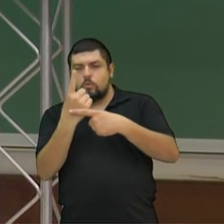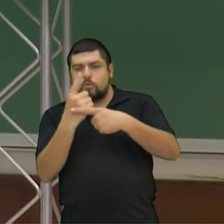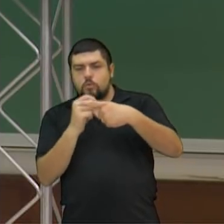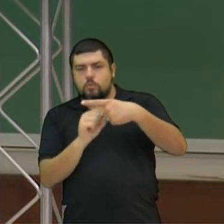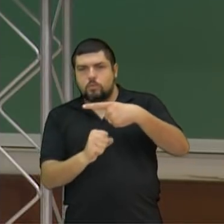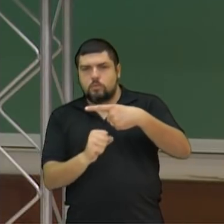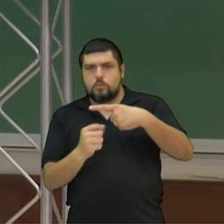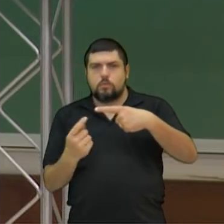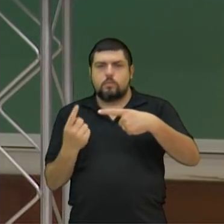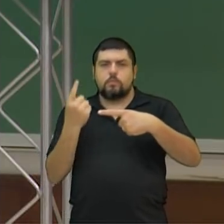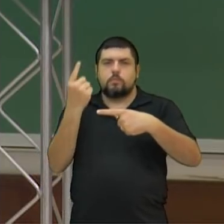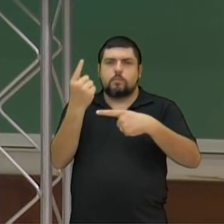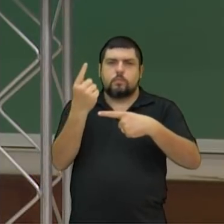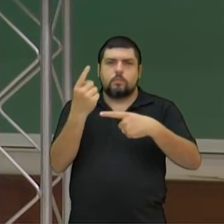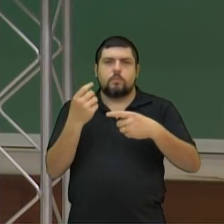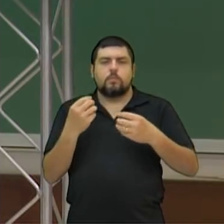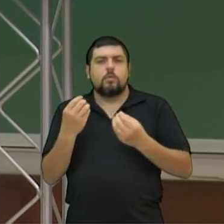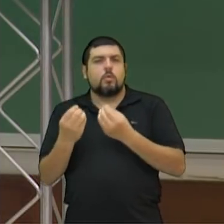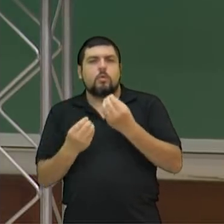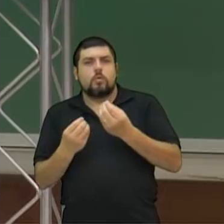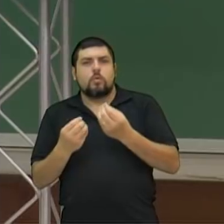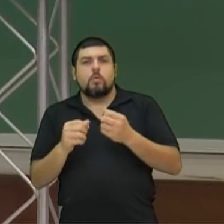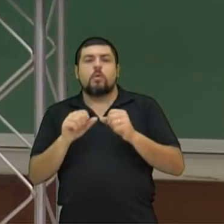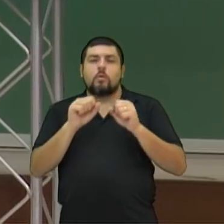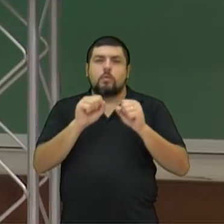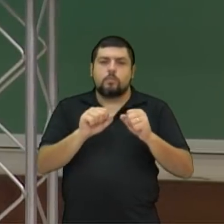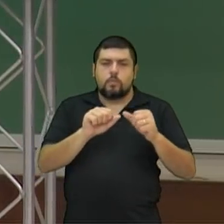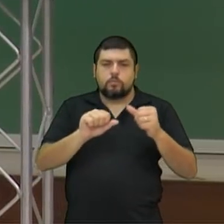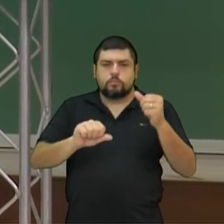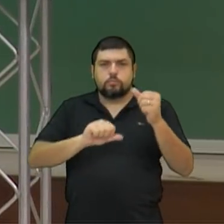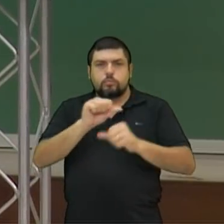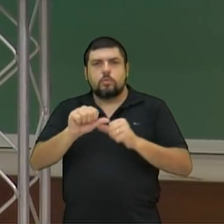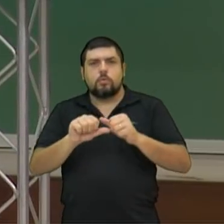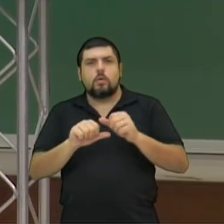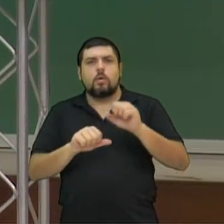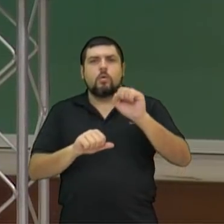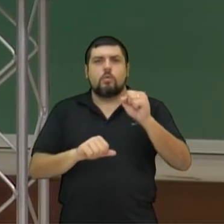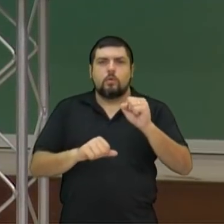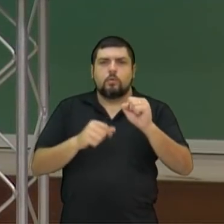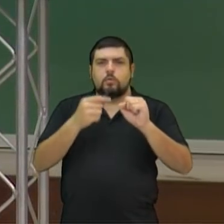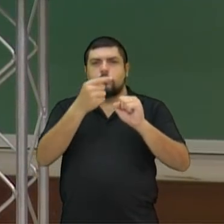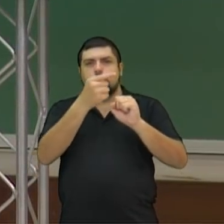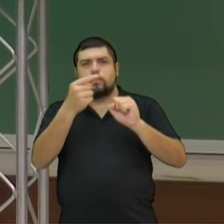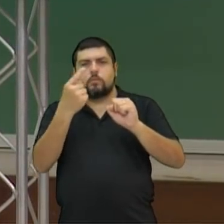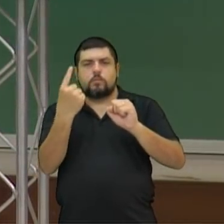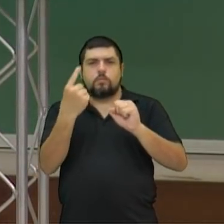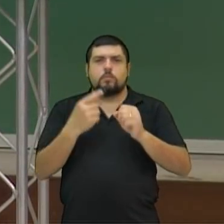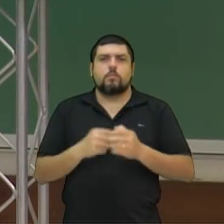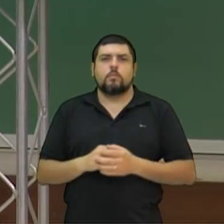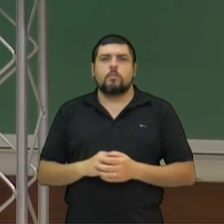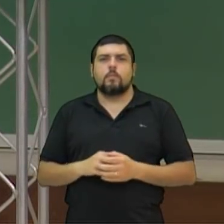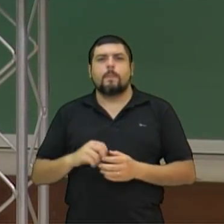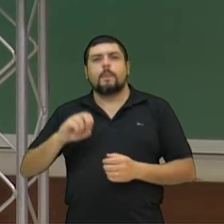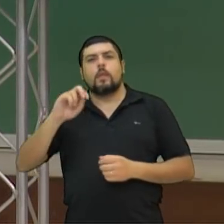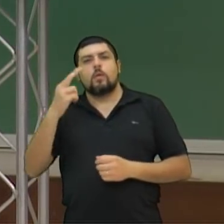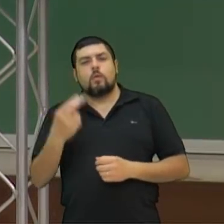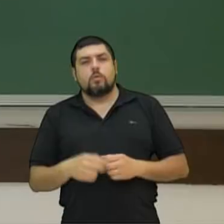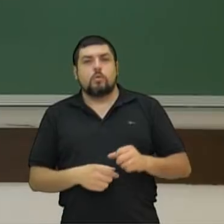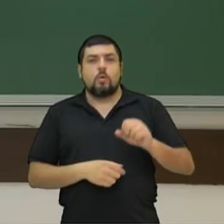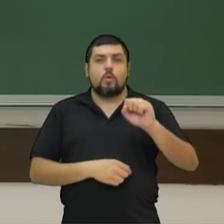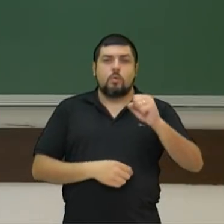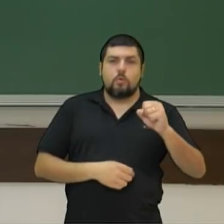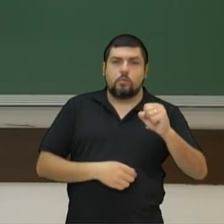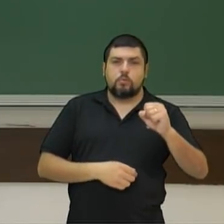posso levar para cima como 8 a menos 1. Ou ainda, eu posso considerar que 8 é 2 elevado a 3. E aí, ele vai